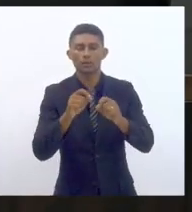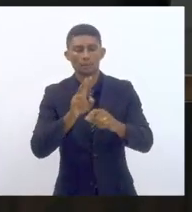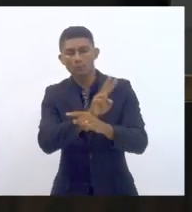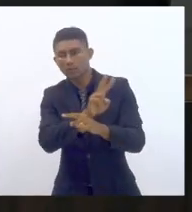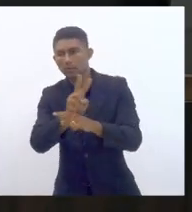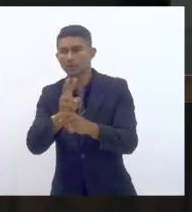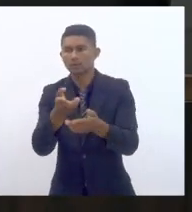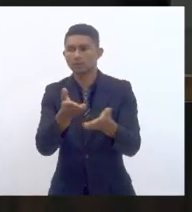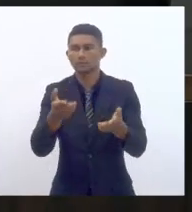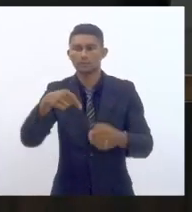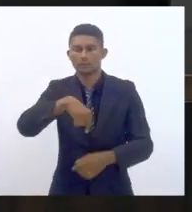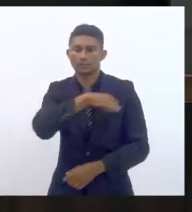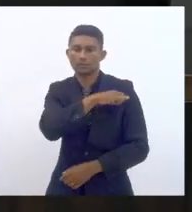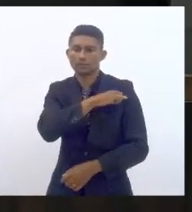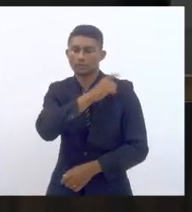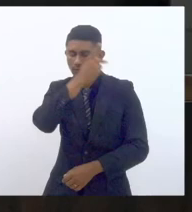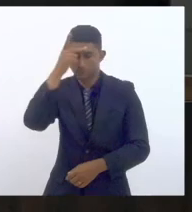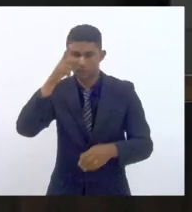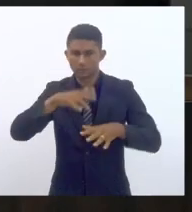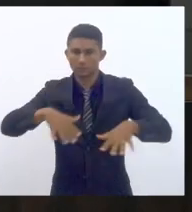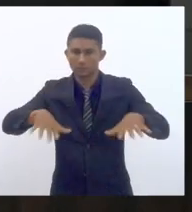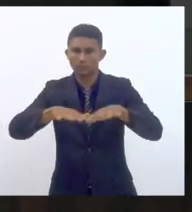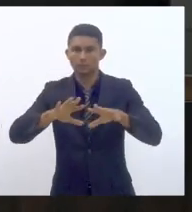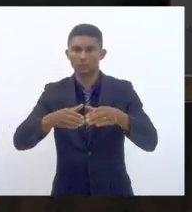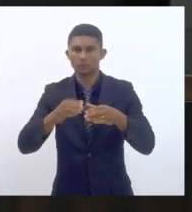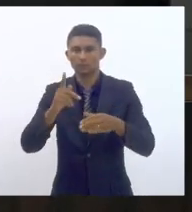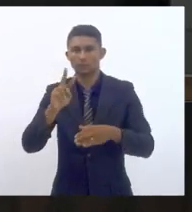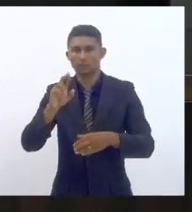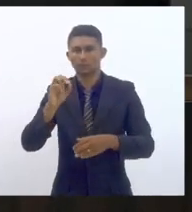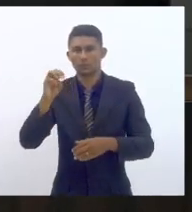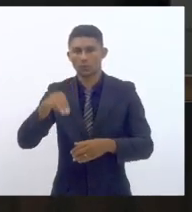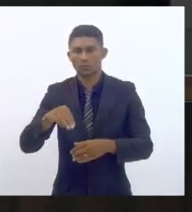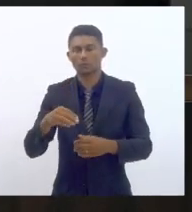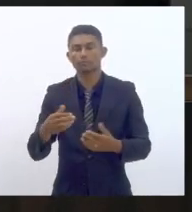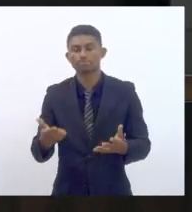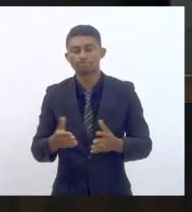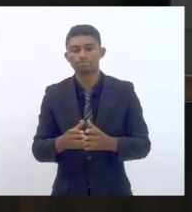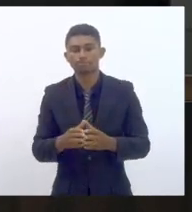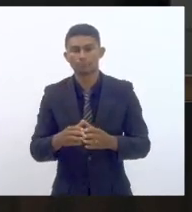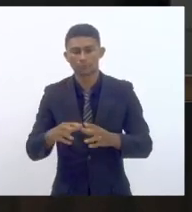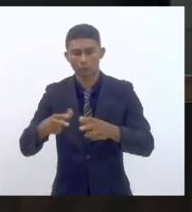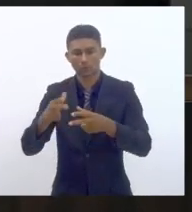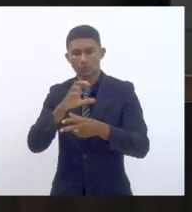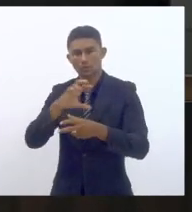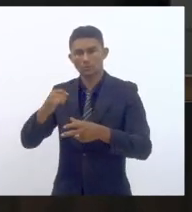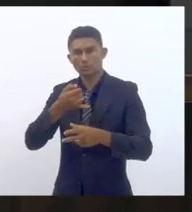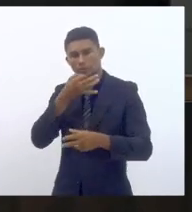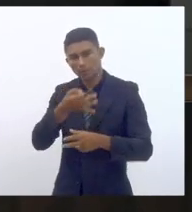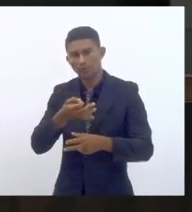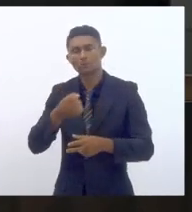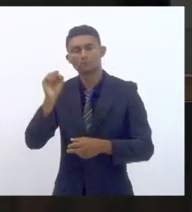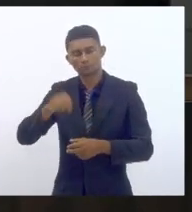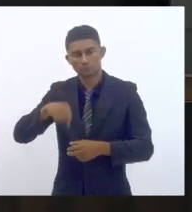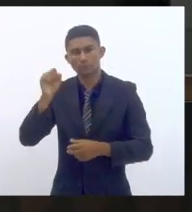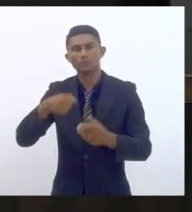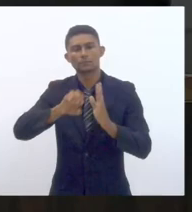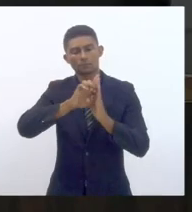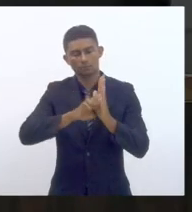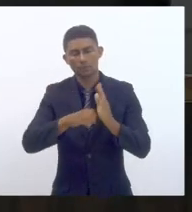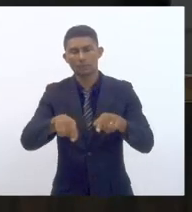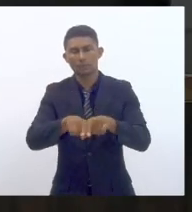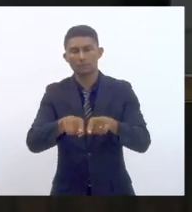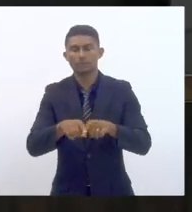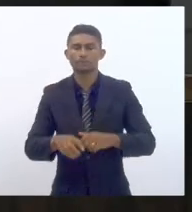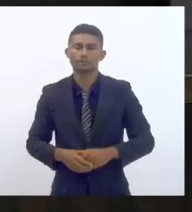do consumidor do Estado do Rio de Janeiro, PROCON. Pareceres da Comissão de Constituição e Justiça pela constitucionalidade com emendas. Servidores